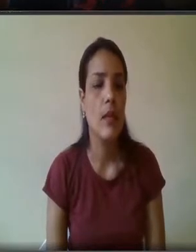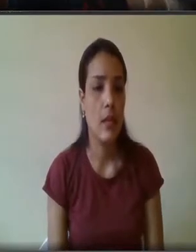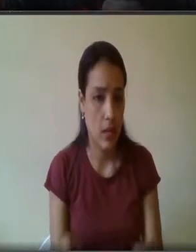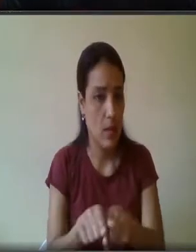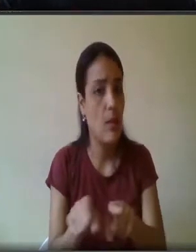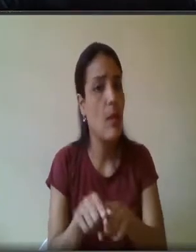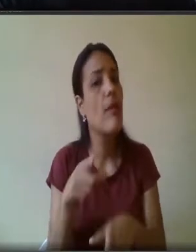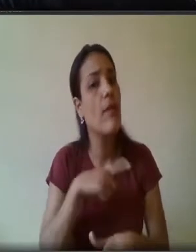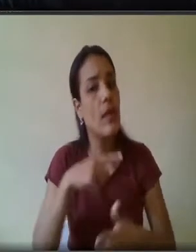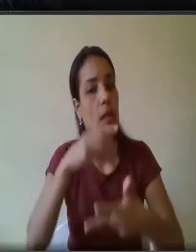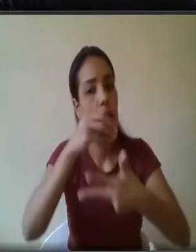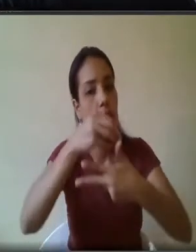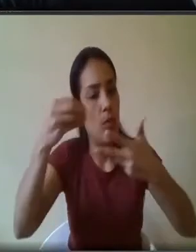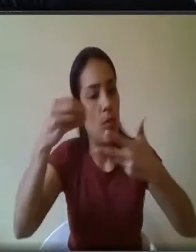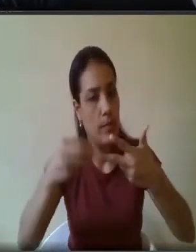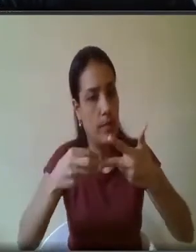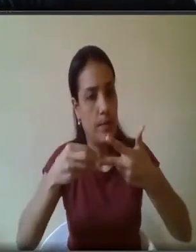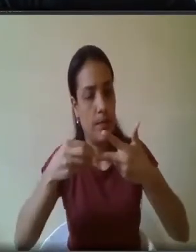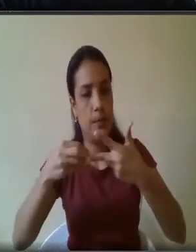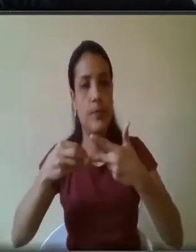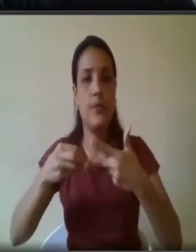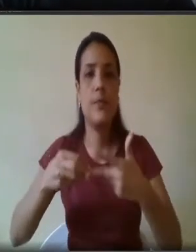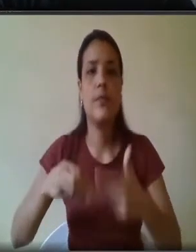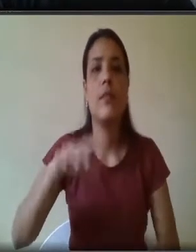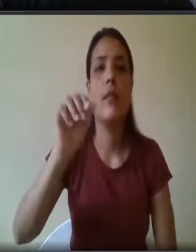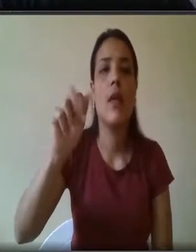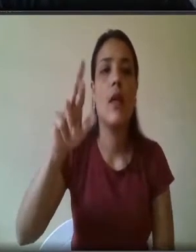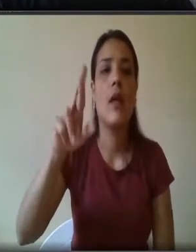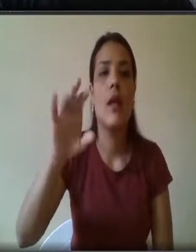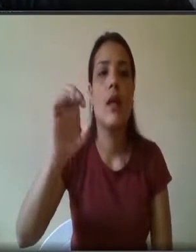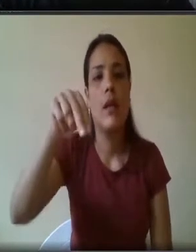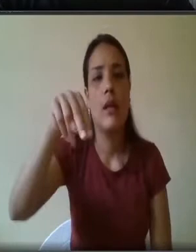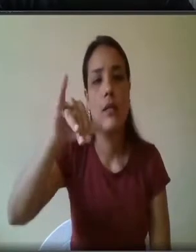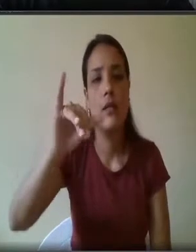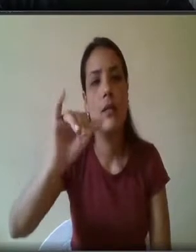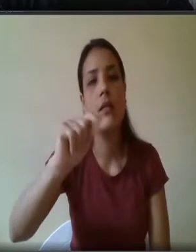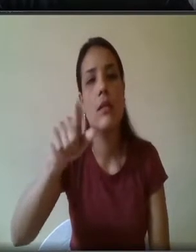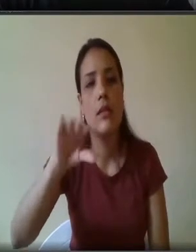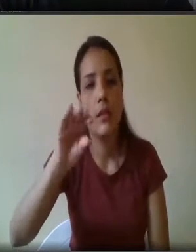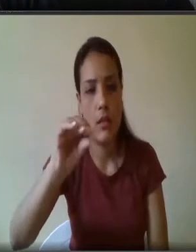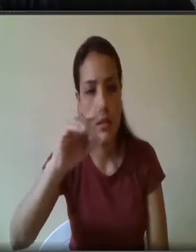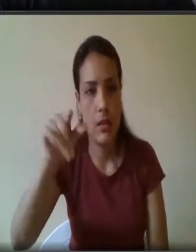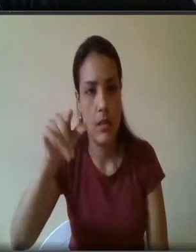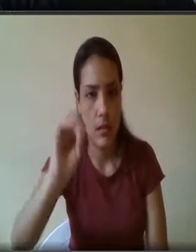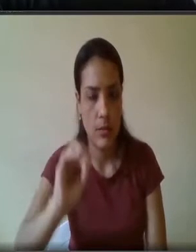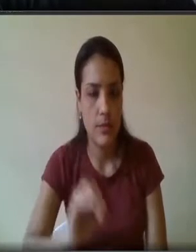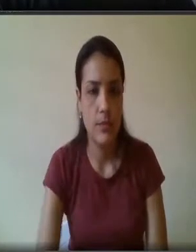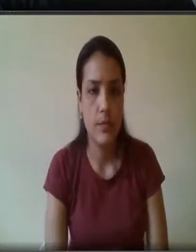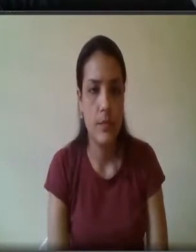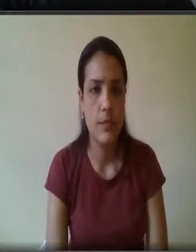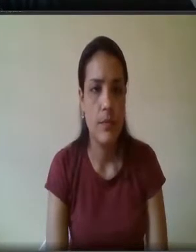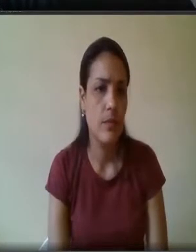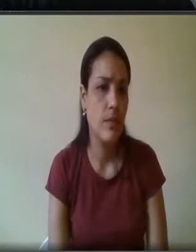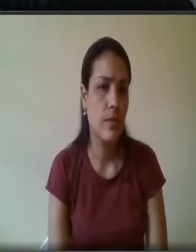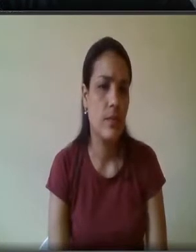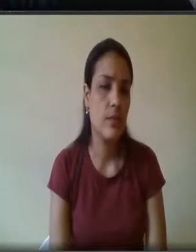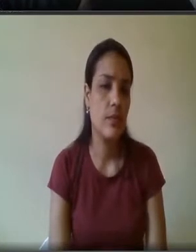Enem caiu um dia desertificação. Aí o aluno geralmente fala assim, mas o que é